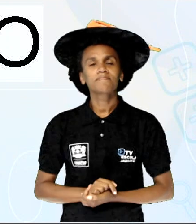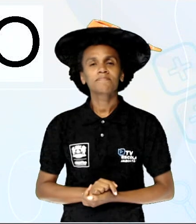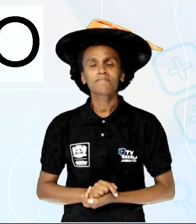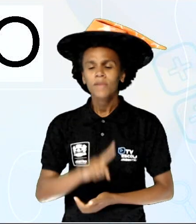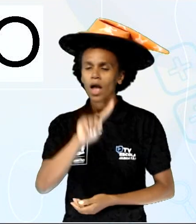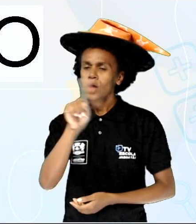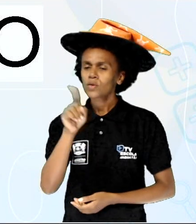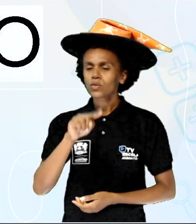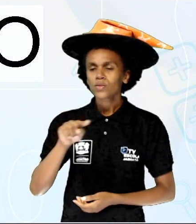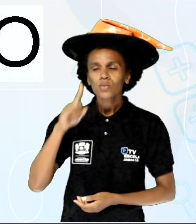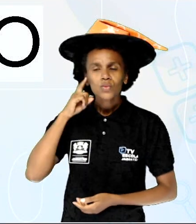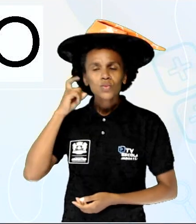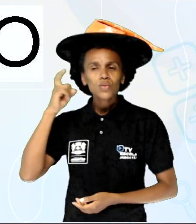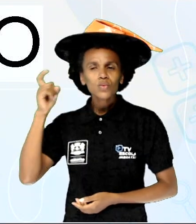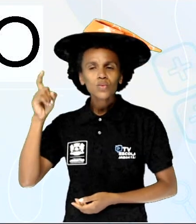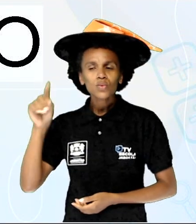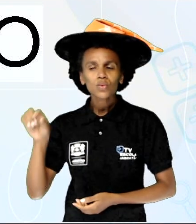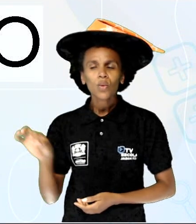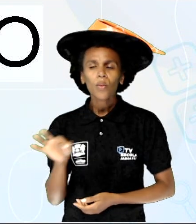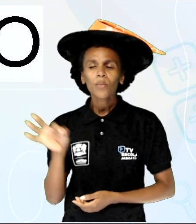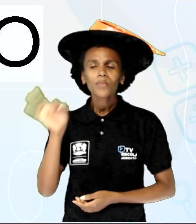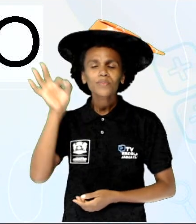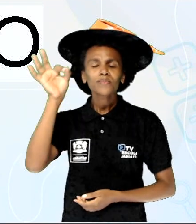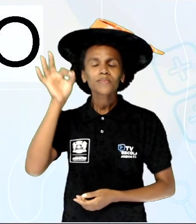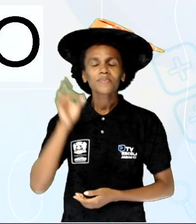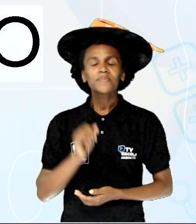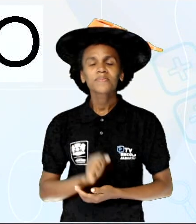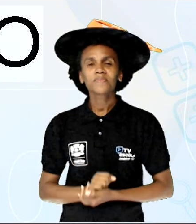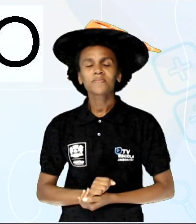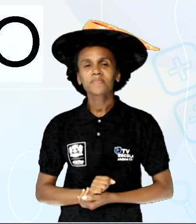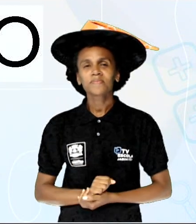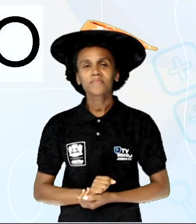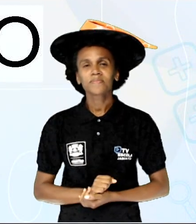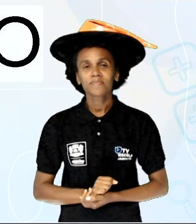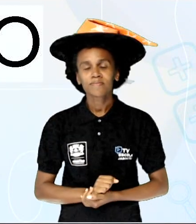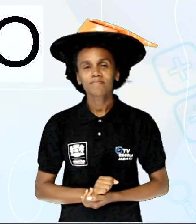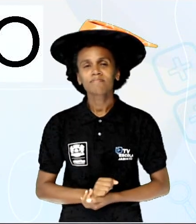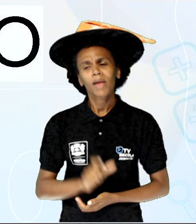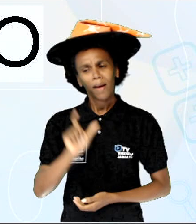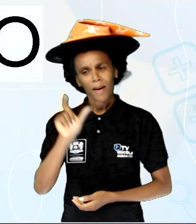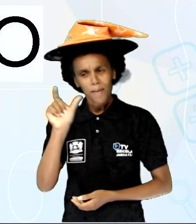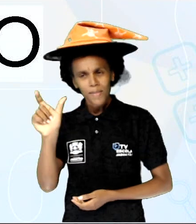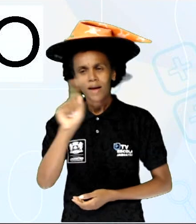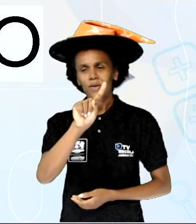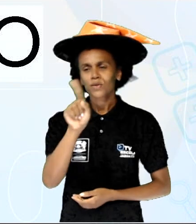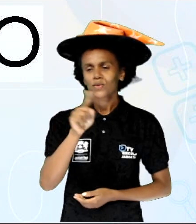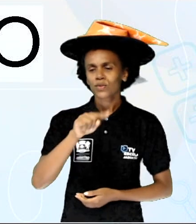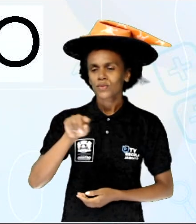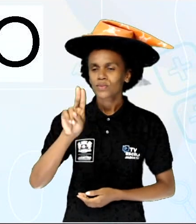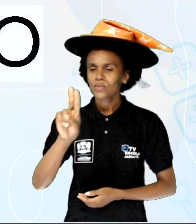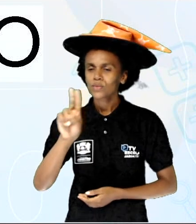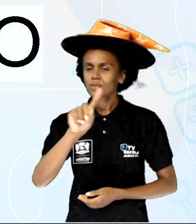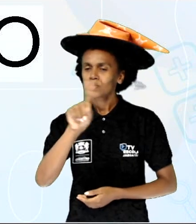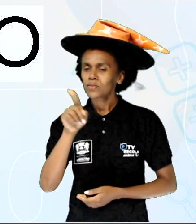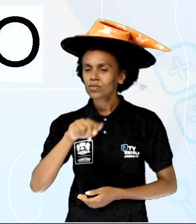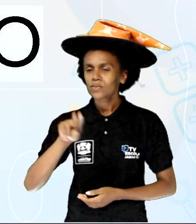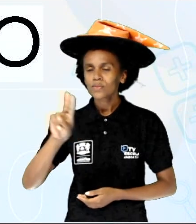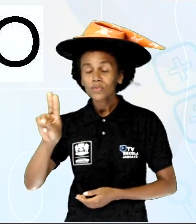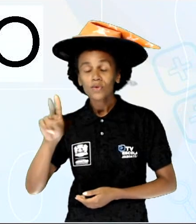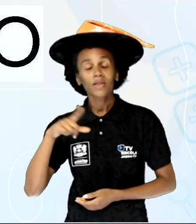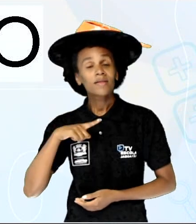Zum também tem duas vezes essa letrinha a letra Azul Z